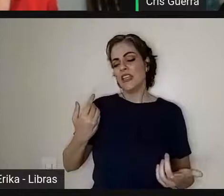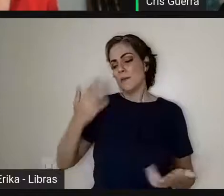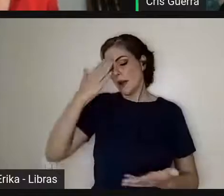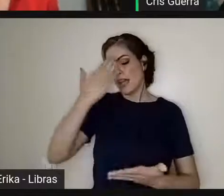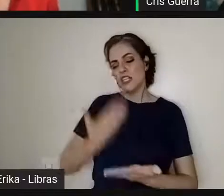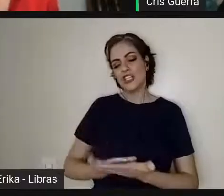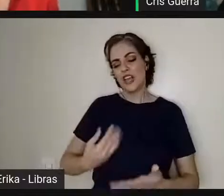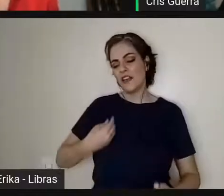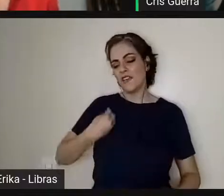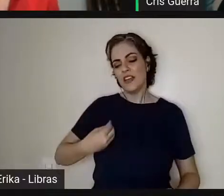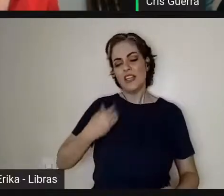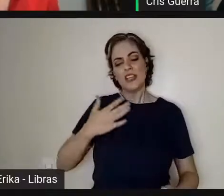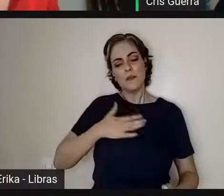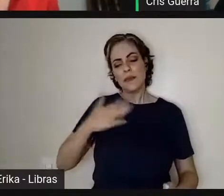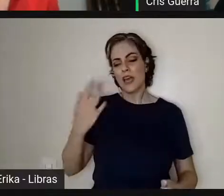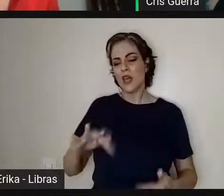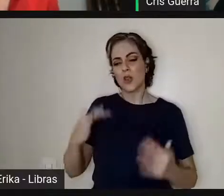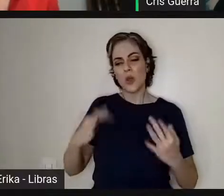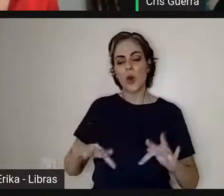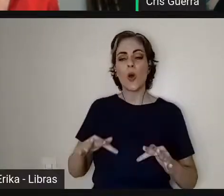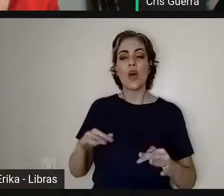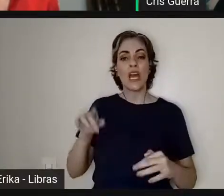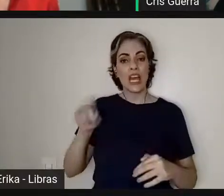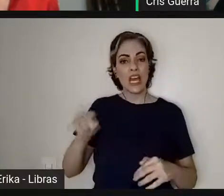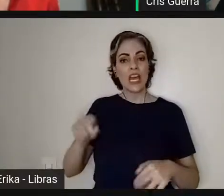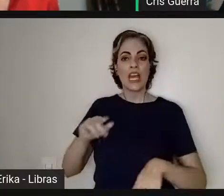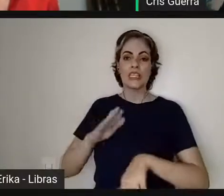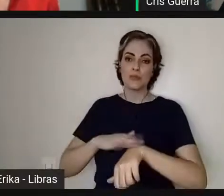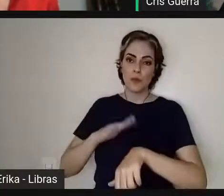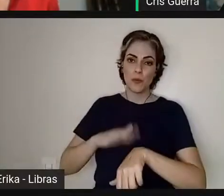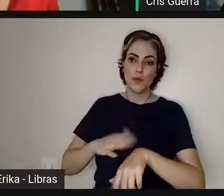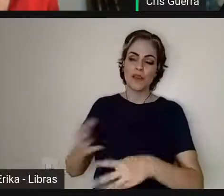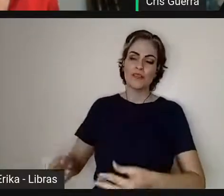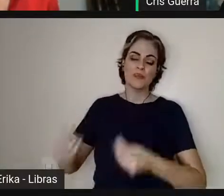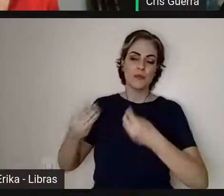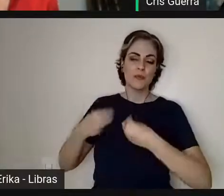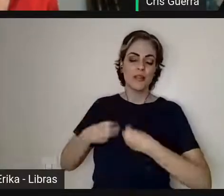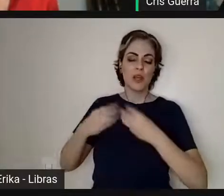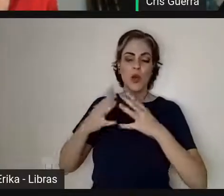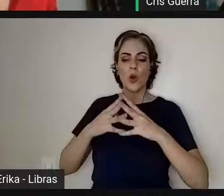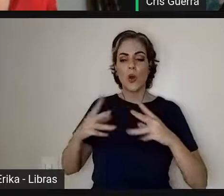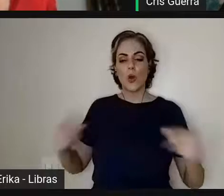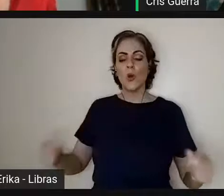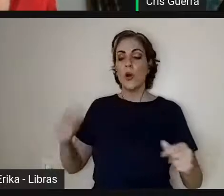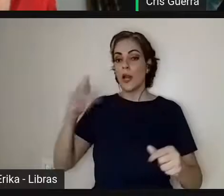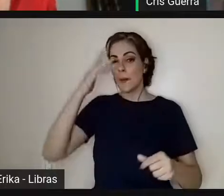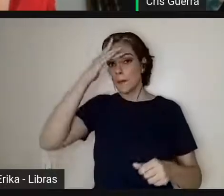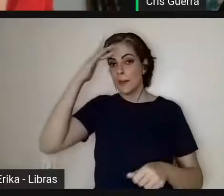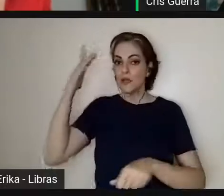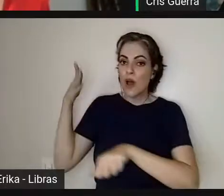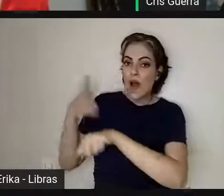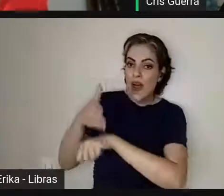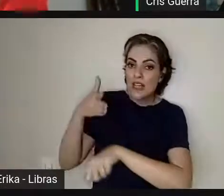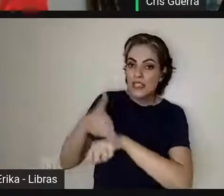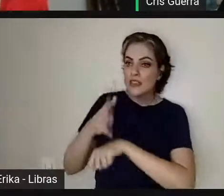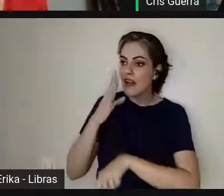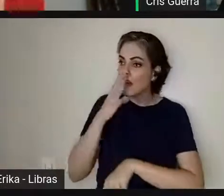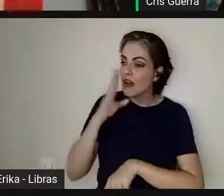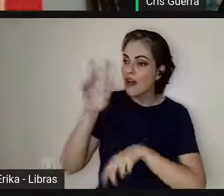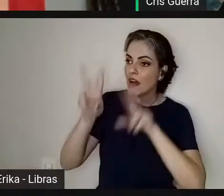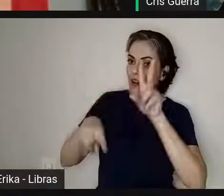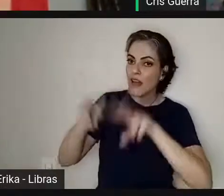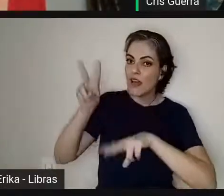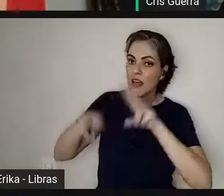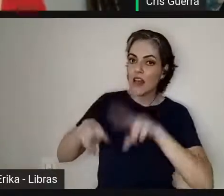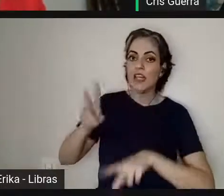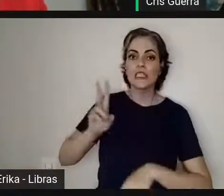dor. E esse movimento foi curativo, porque várias pessoas começaram a acessar esse conteúdo, e assim eu tinha,